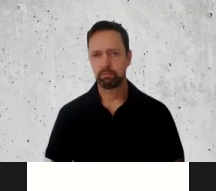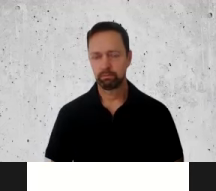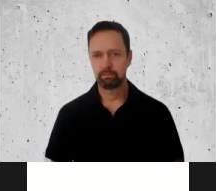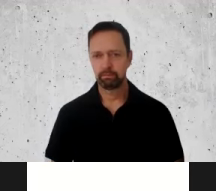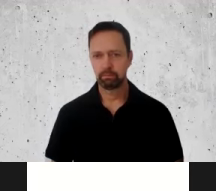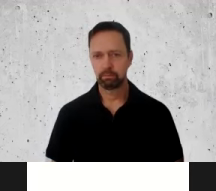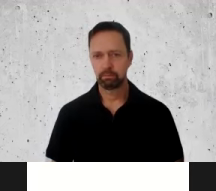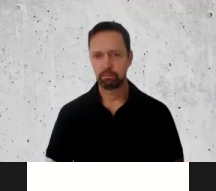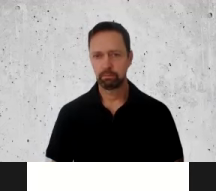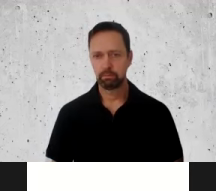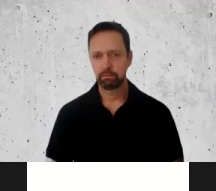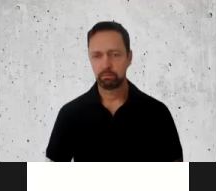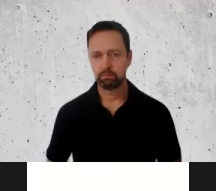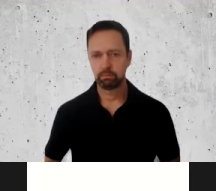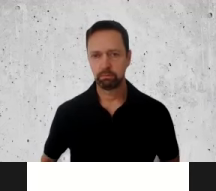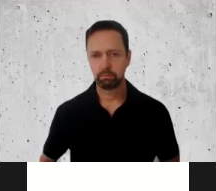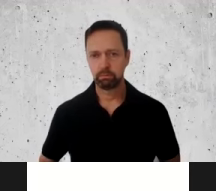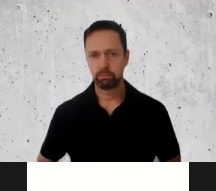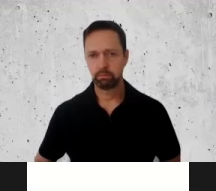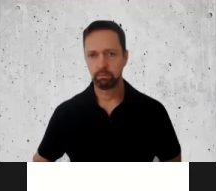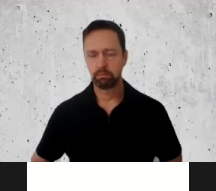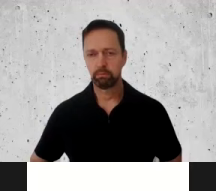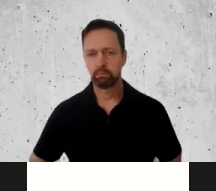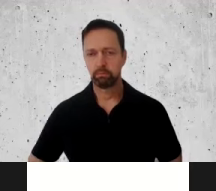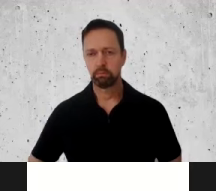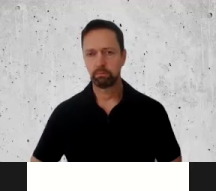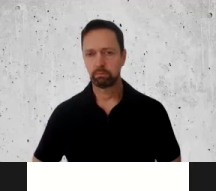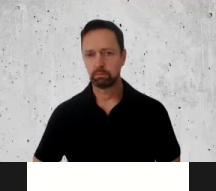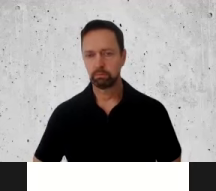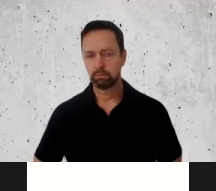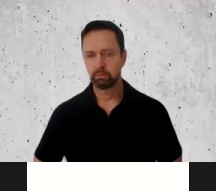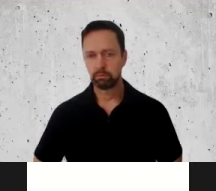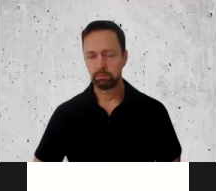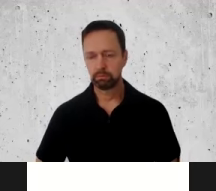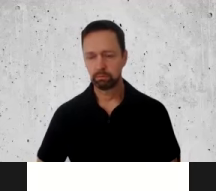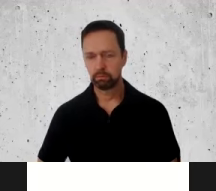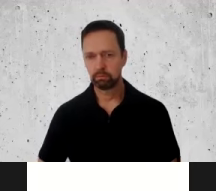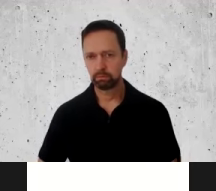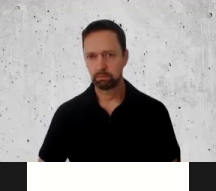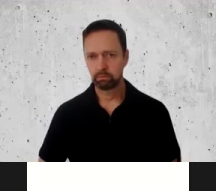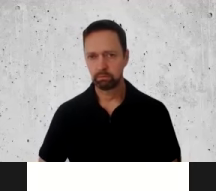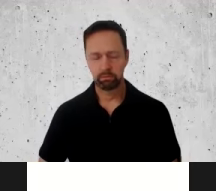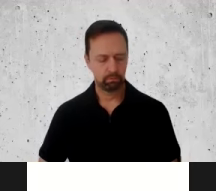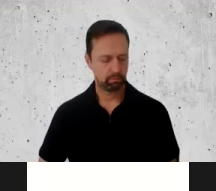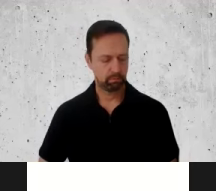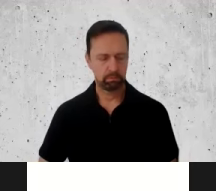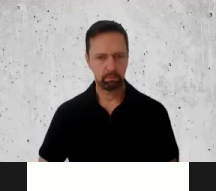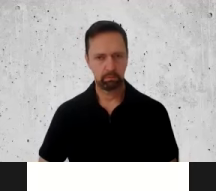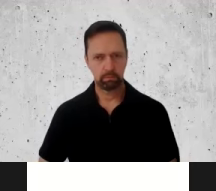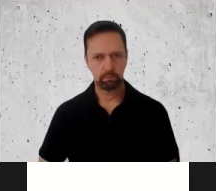uma tremenda de uma polêmica mesmo, que gerou em relação a essa questão da eficiência do sistema